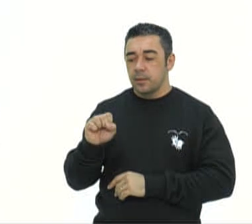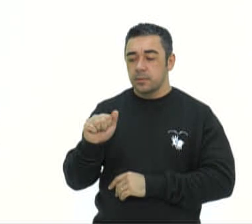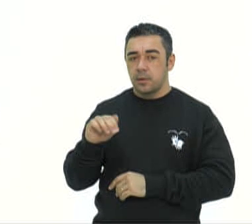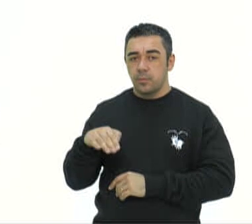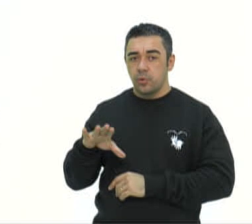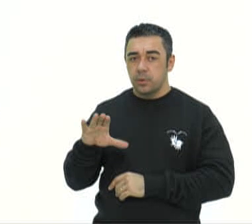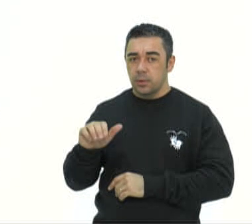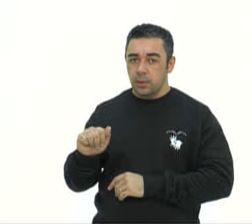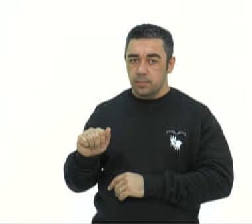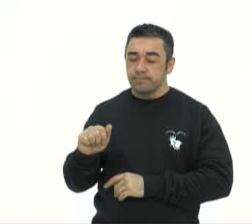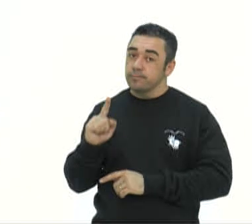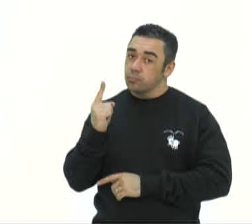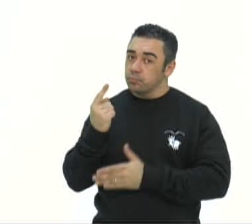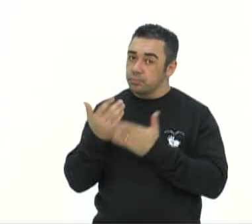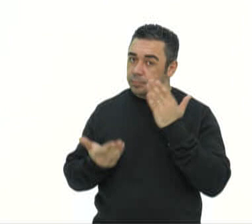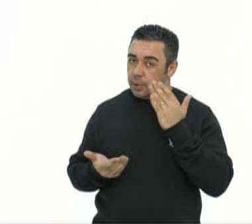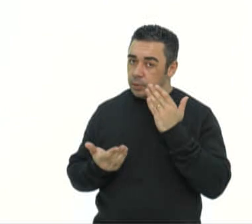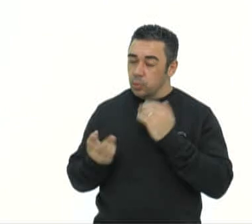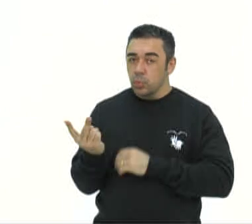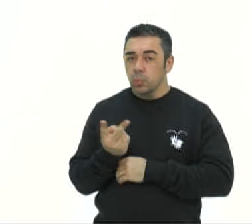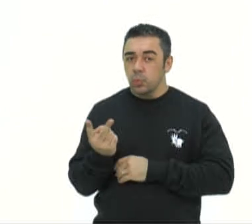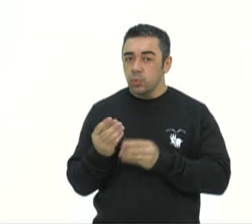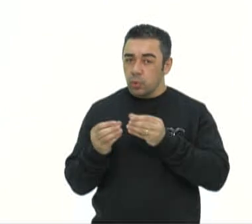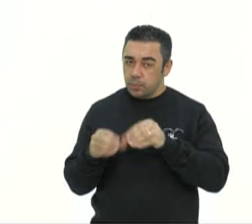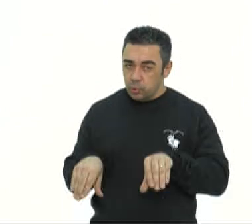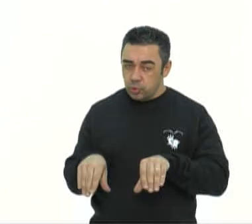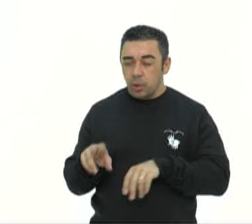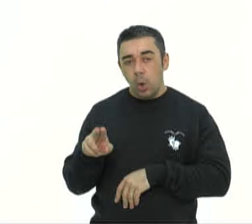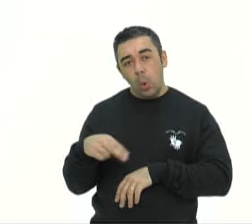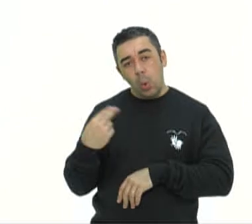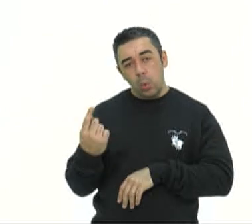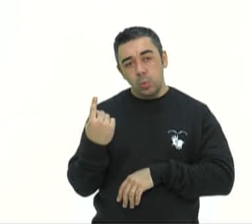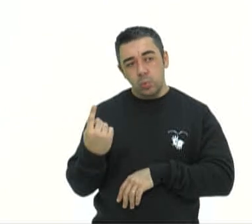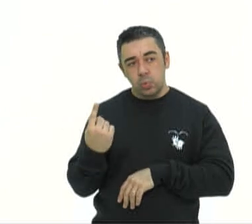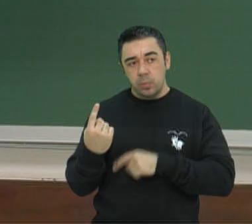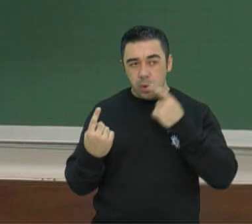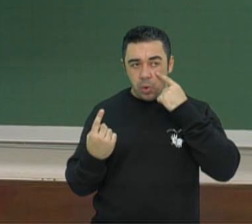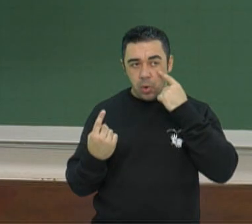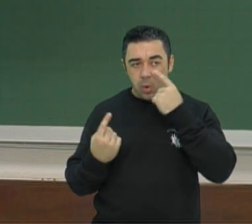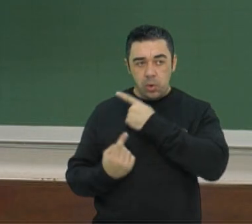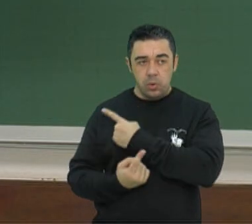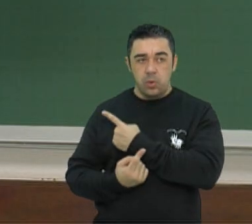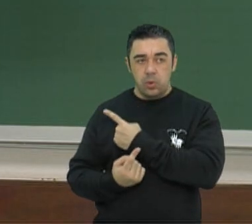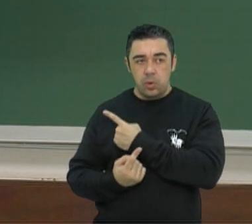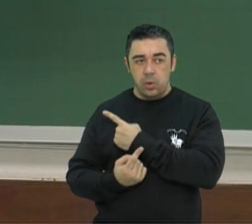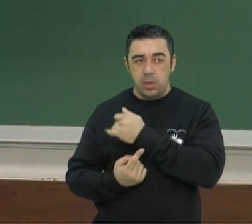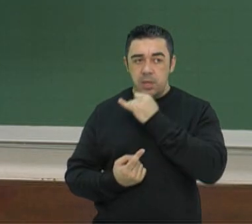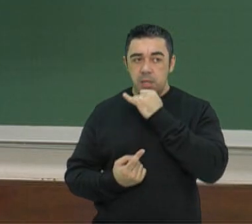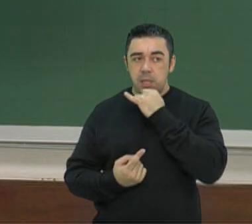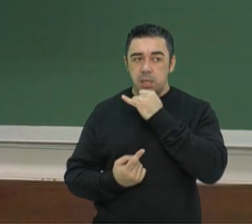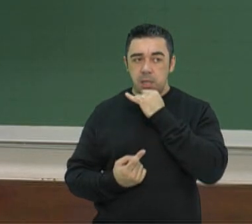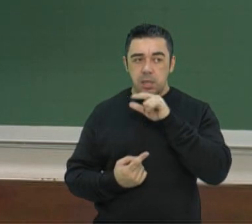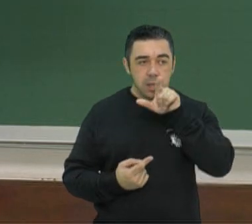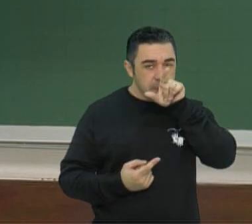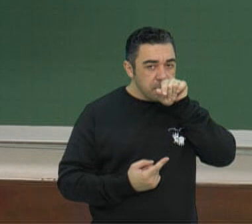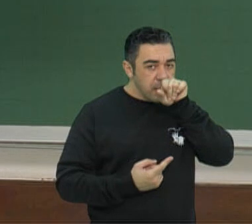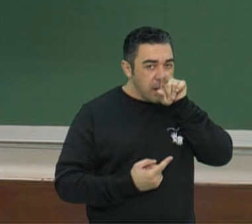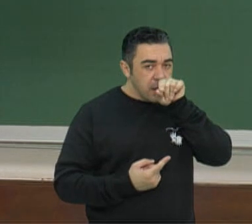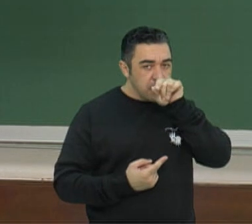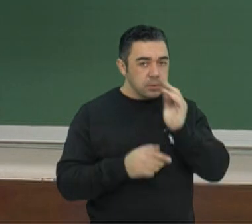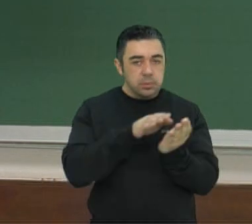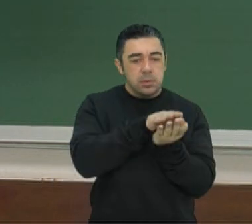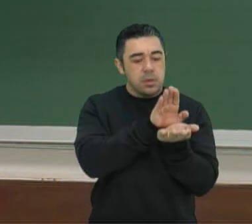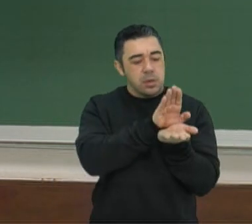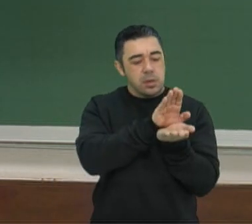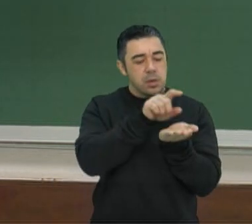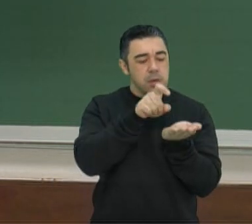se dá mal na relação, tá? Pode ser os dois ou pode ser um só. Como a gente está vendo aqui, ó, por exemplo, o pássaro palito e um